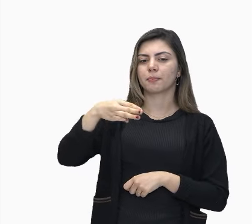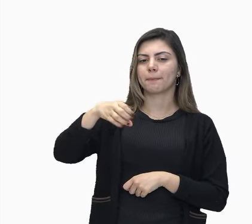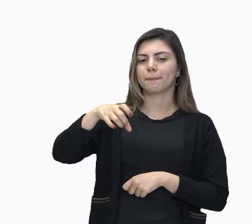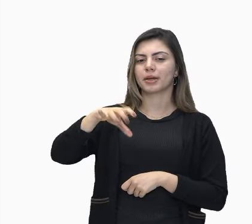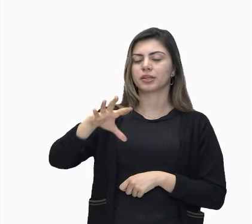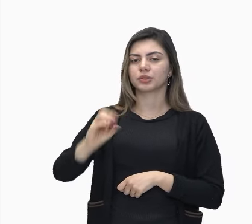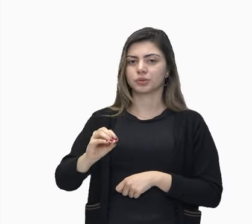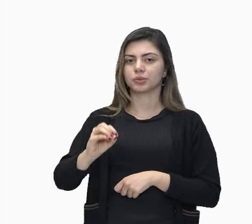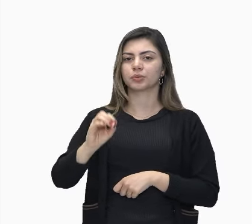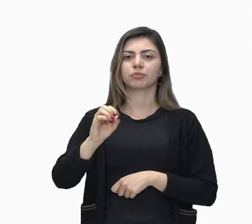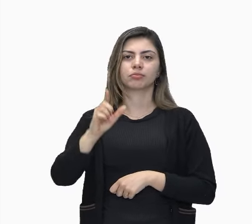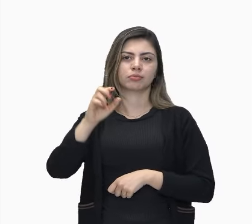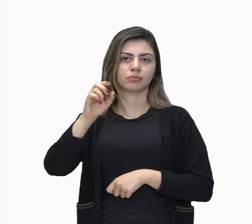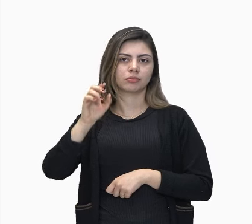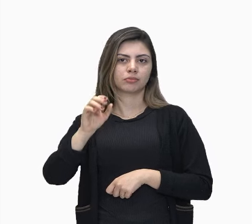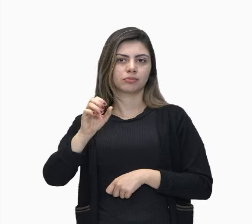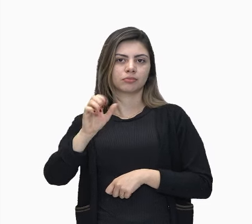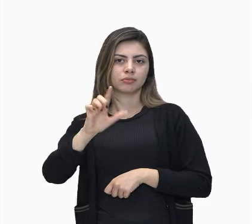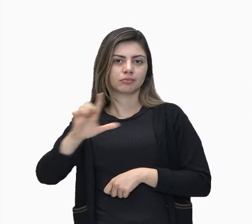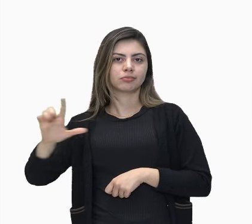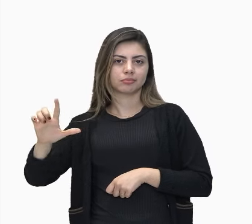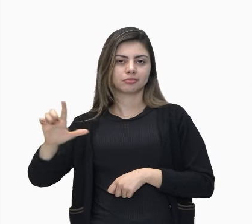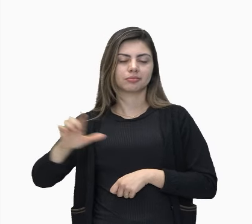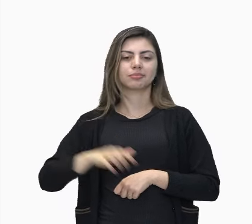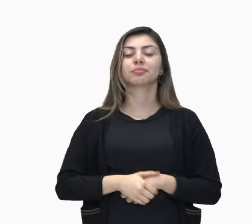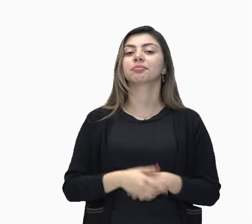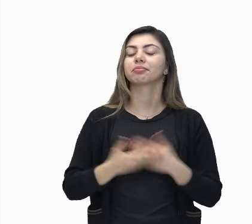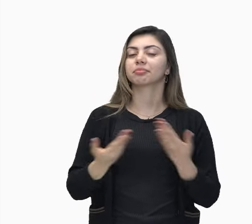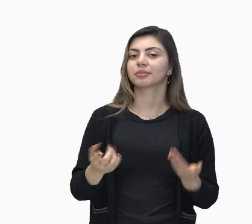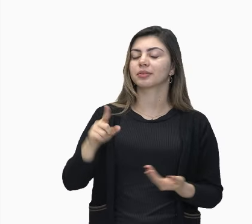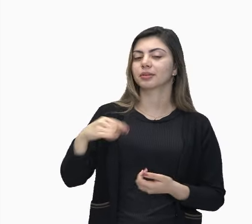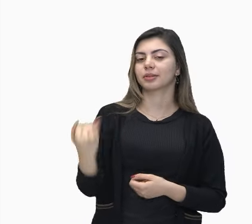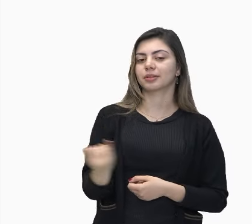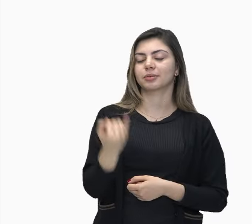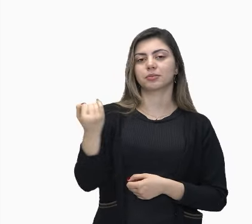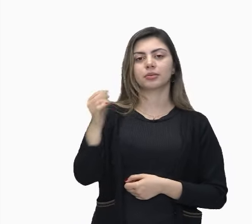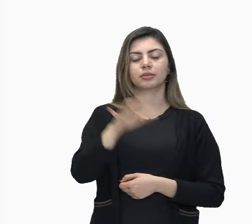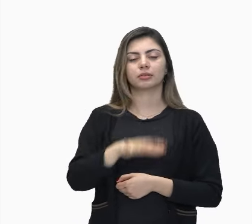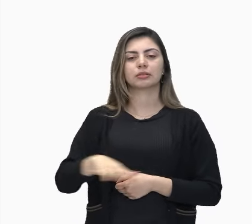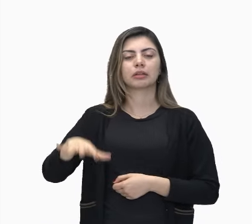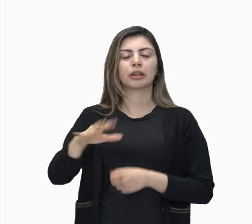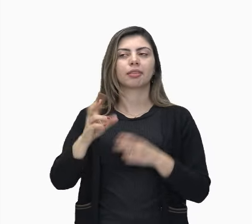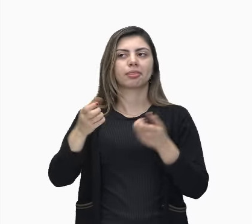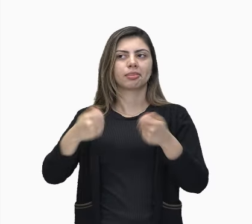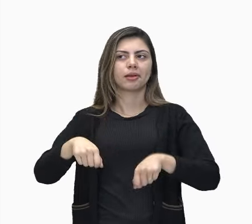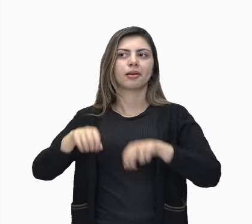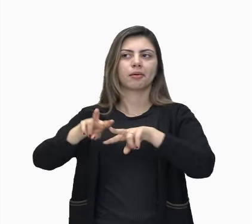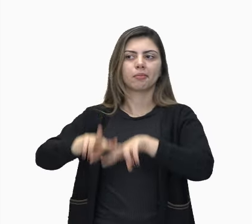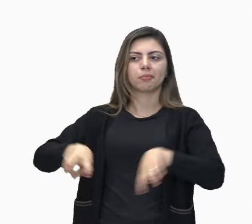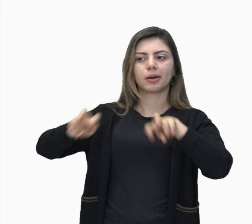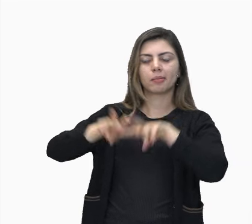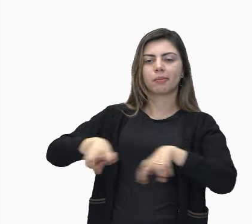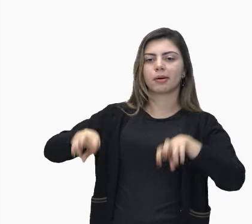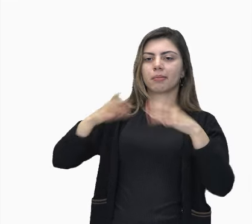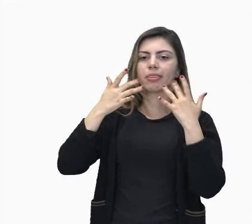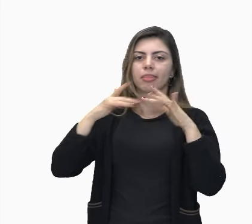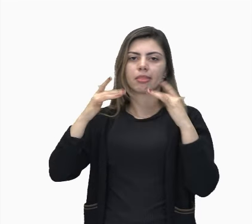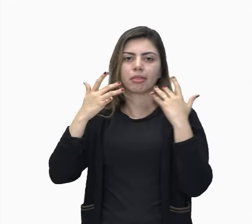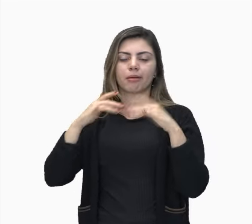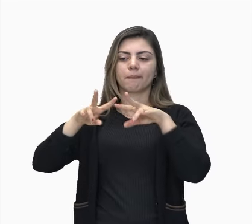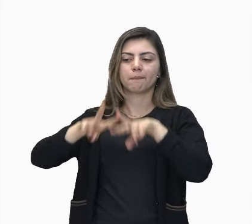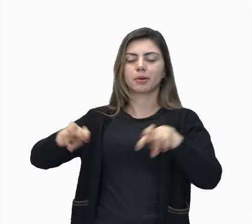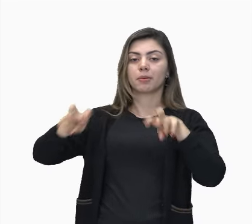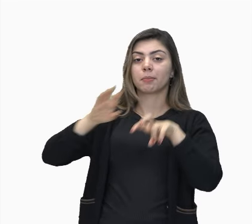iremos estudar, que vai ser uma importante área para o México em questão de extração de minérios, principalmente